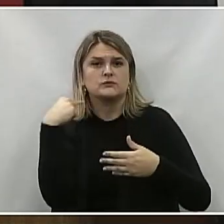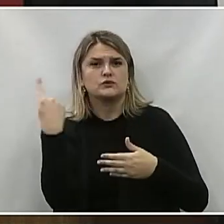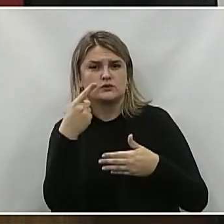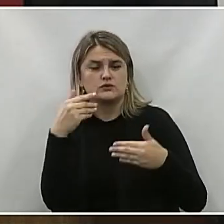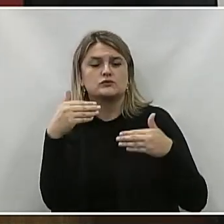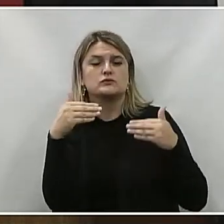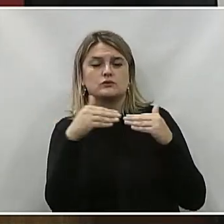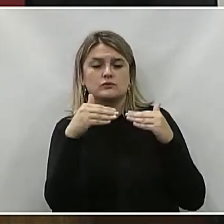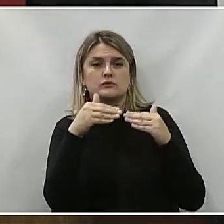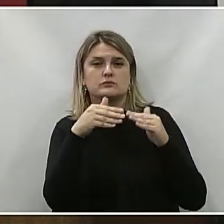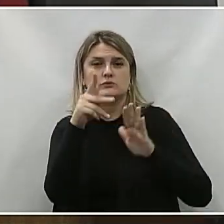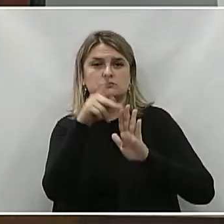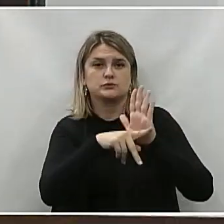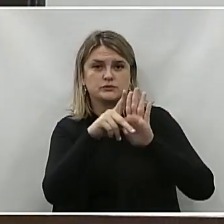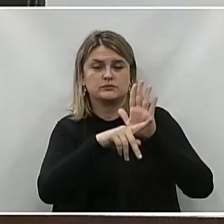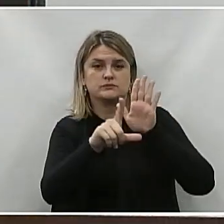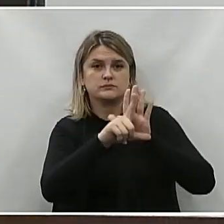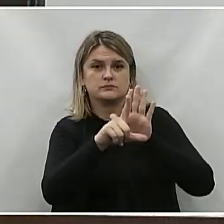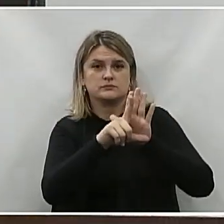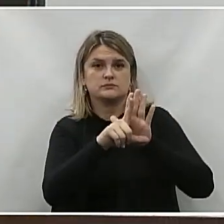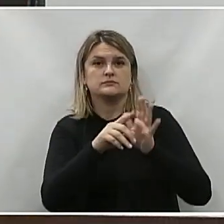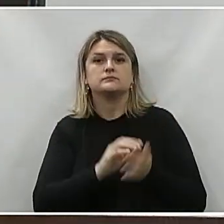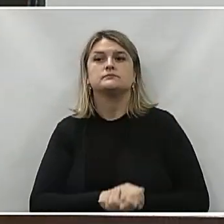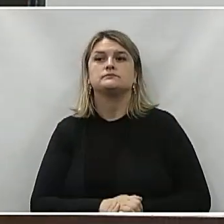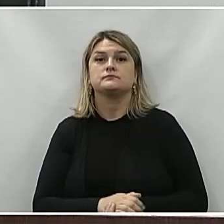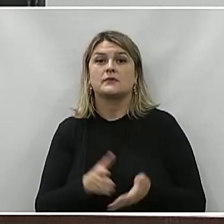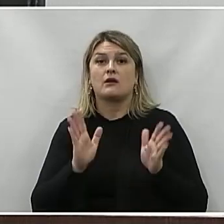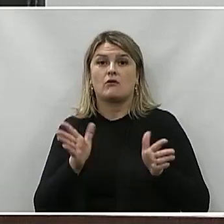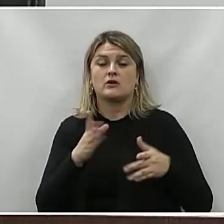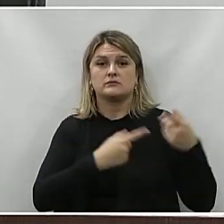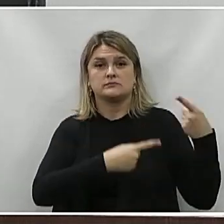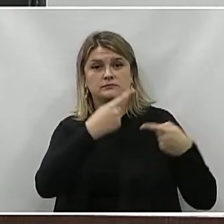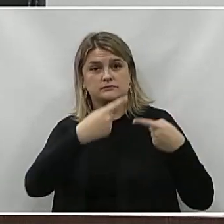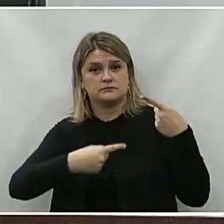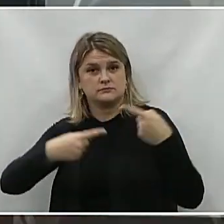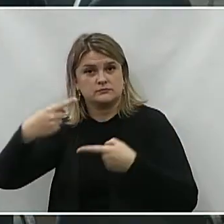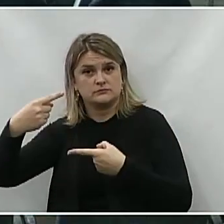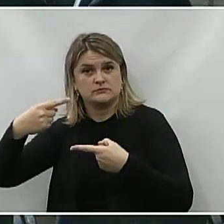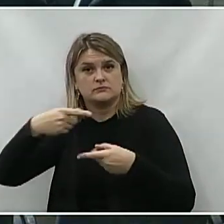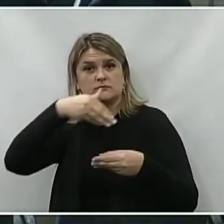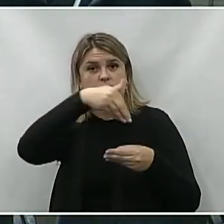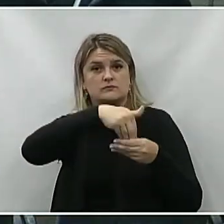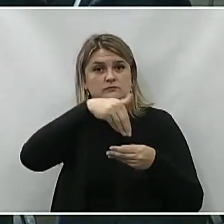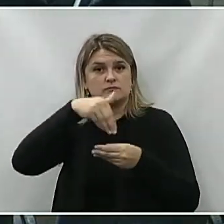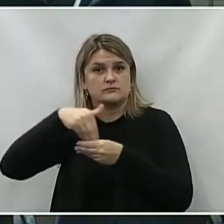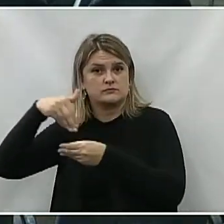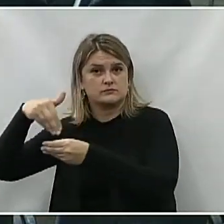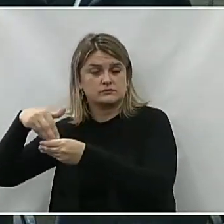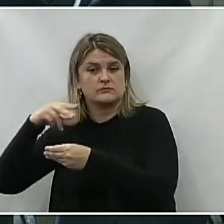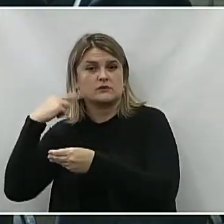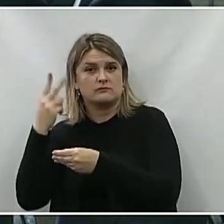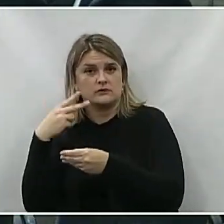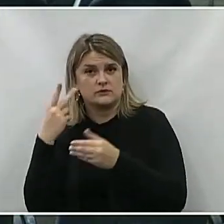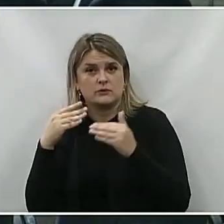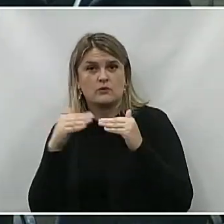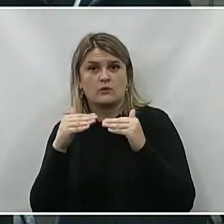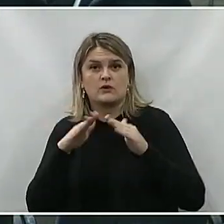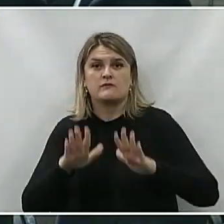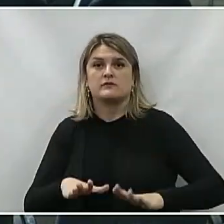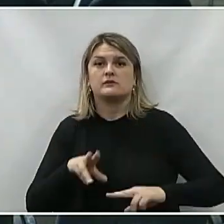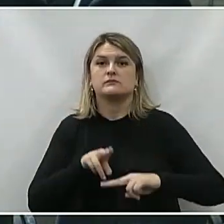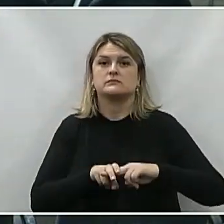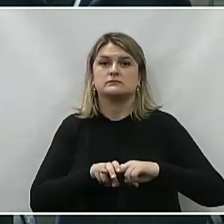favorável Da CCJ É o parecer Em discussão Em Em votação Senhores vereadores Que